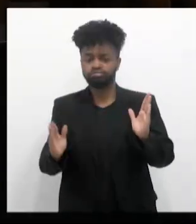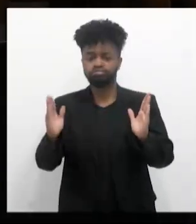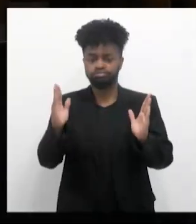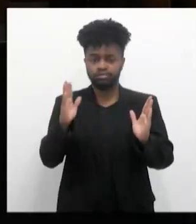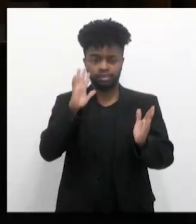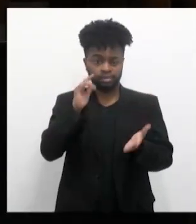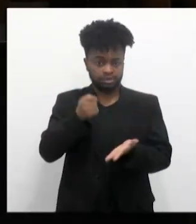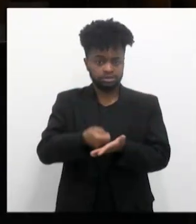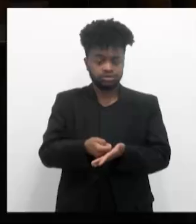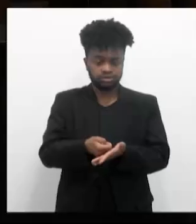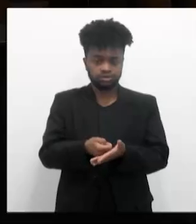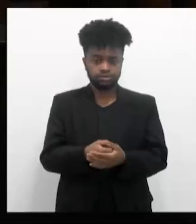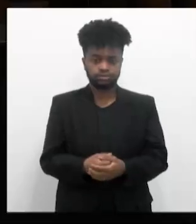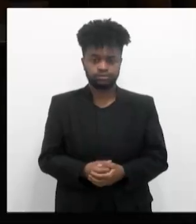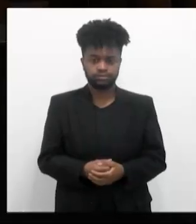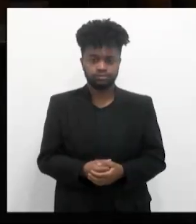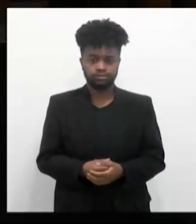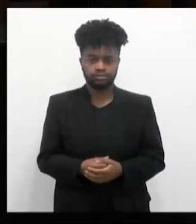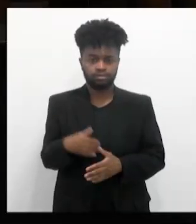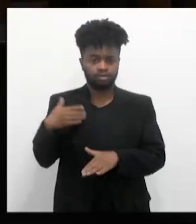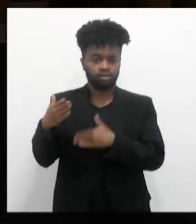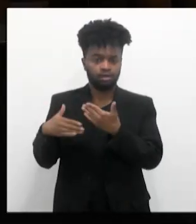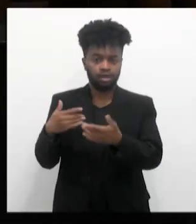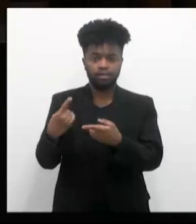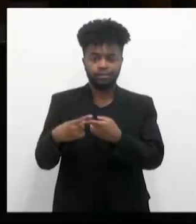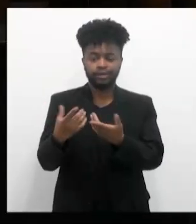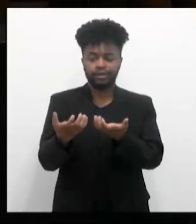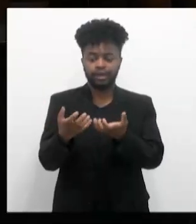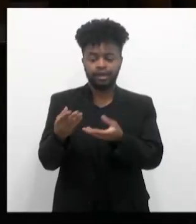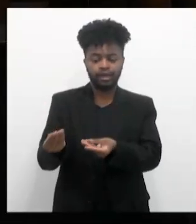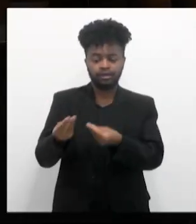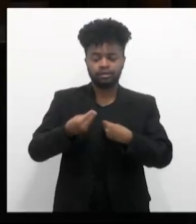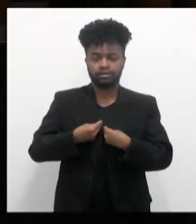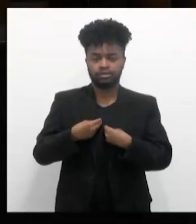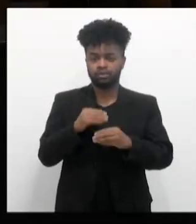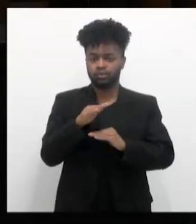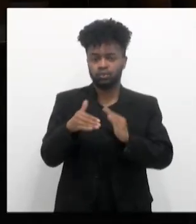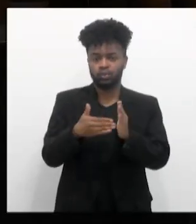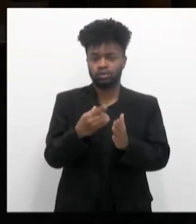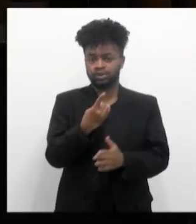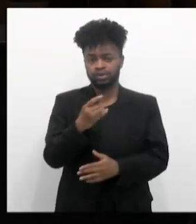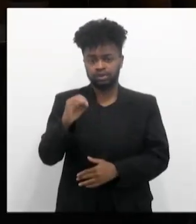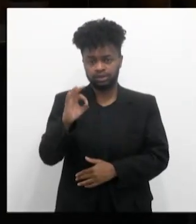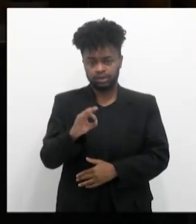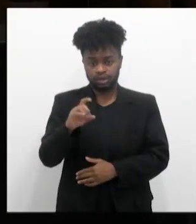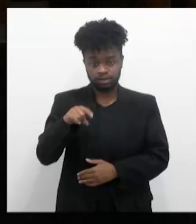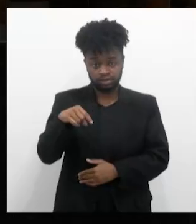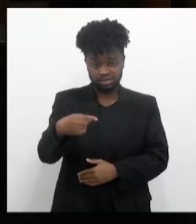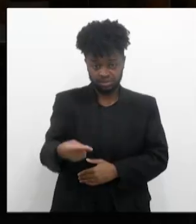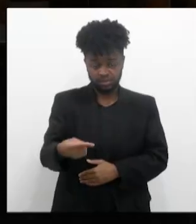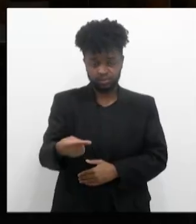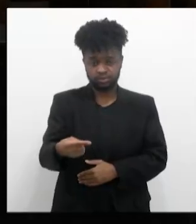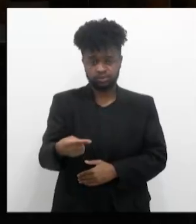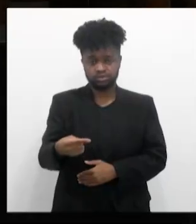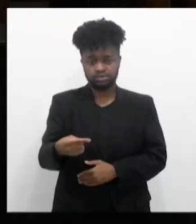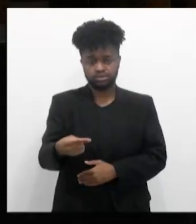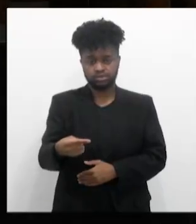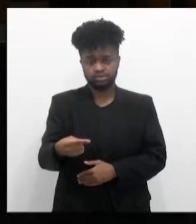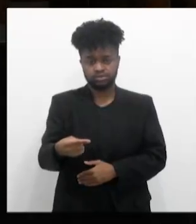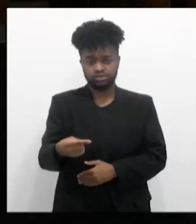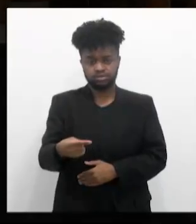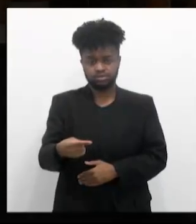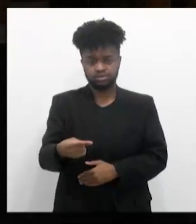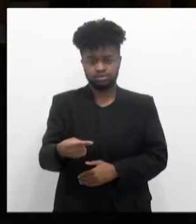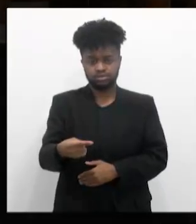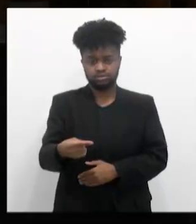essa decisão para receber a outorga integral, para posteriormente cair